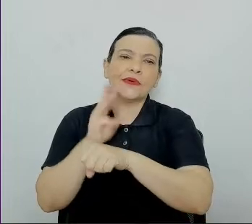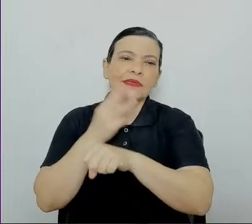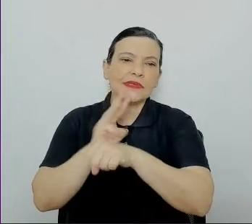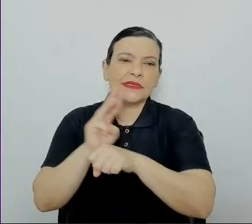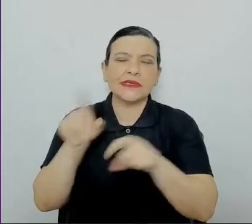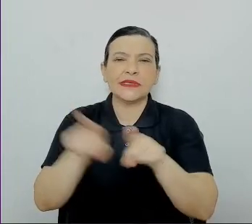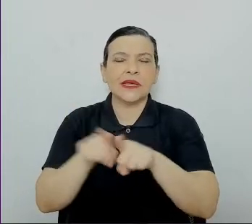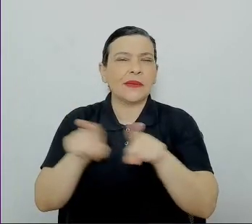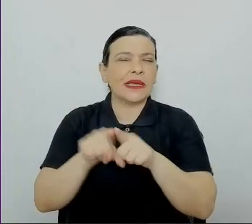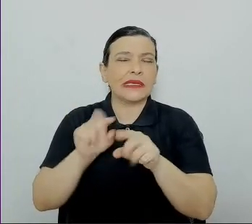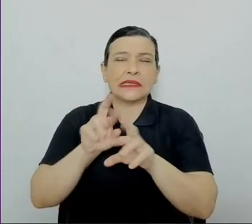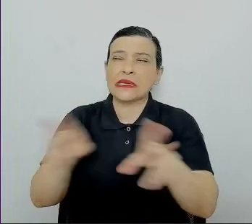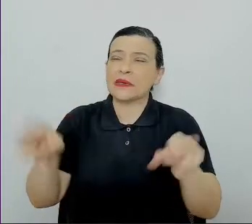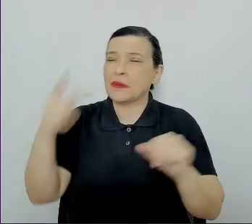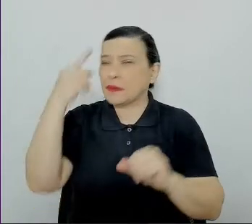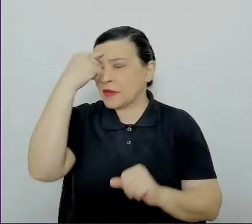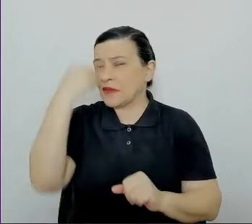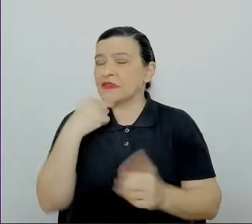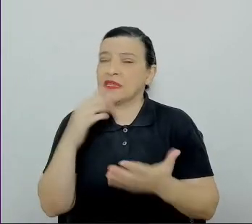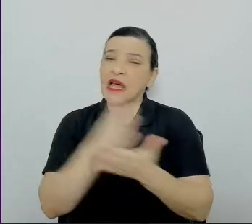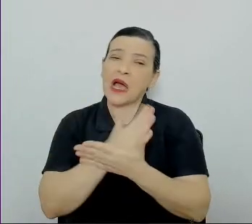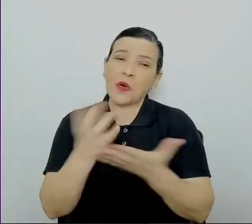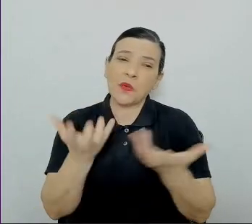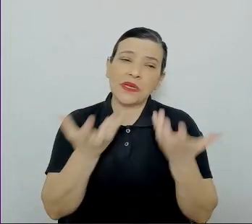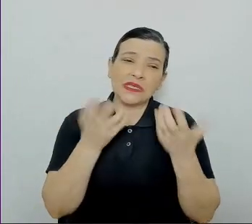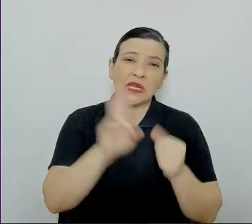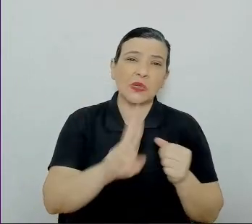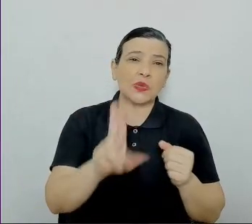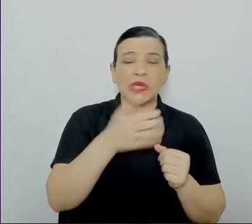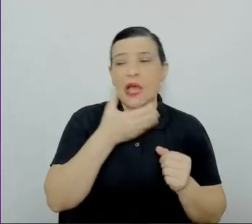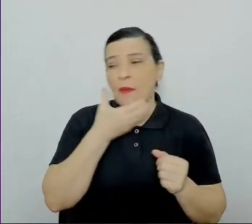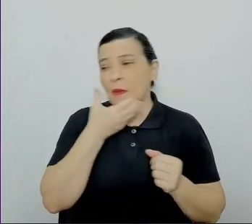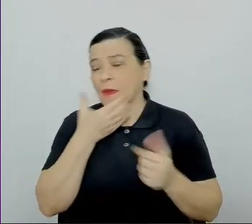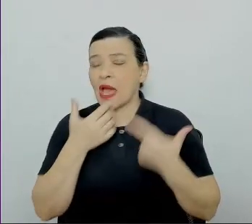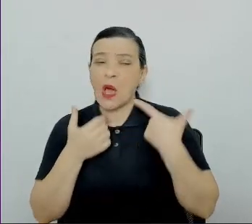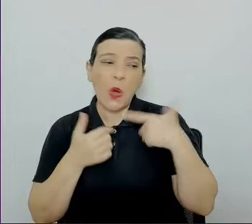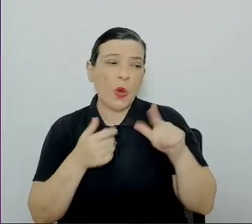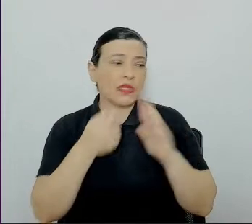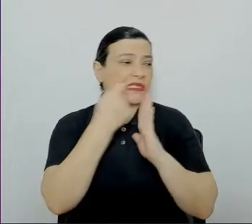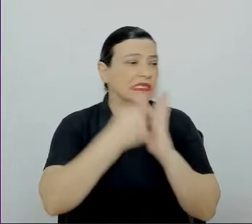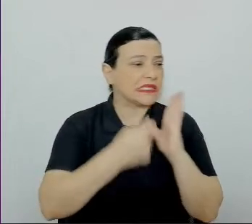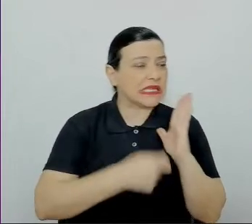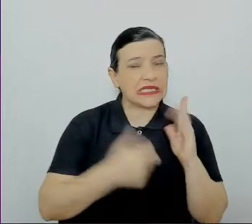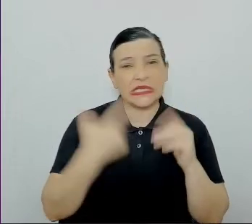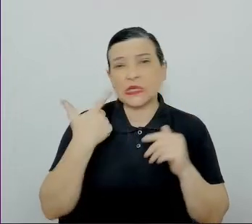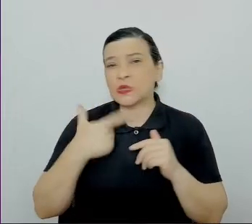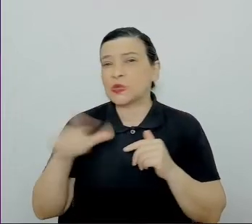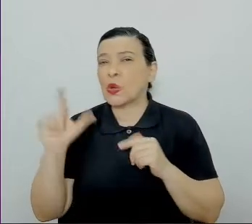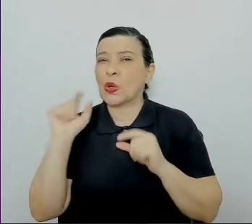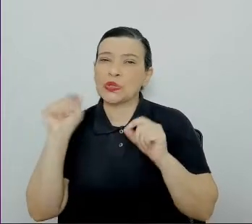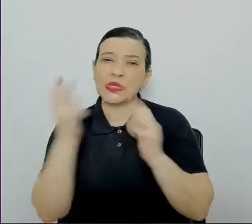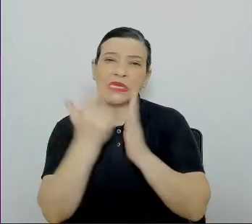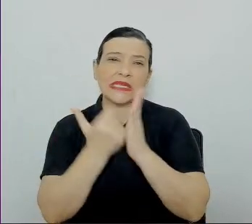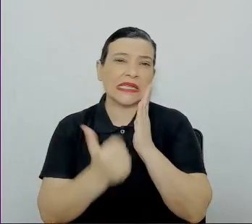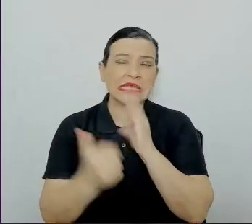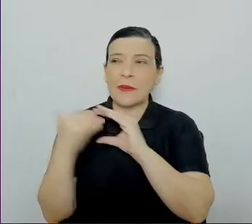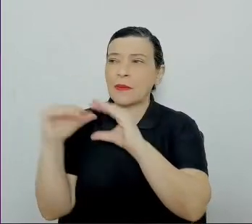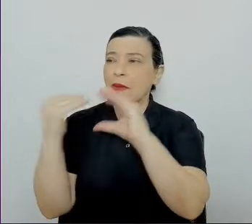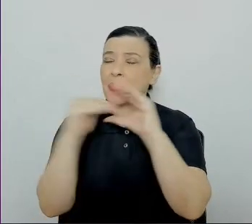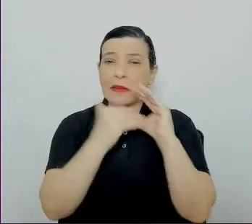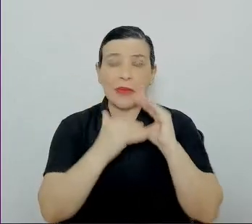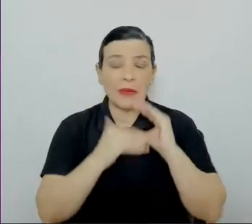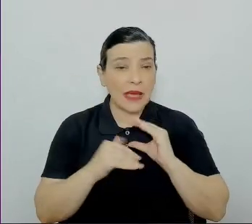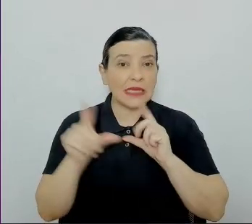pessoas que usam o WhatsApp. Algumas vão querer usar mais áudio, outras vão querer usar mais texto, outras vão querer mandar mais figurinhas, etc. Então você escolhe esse